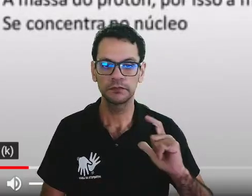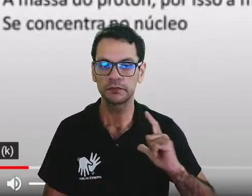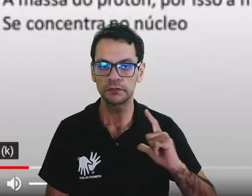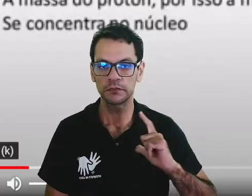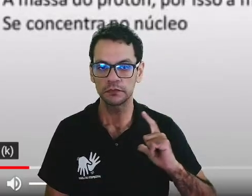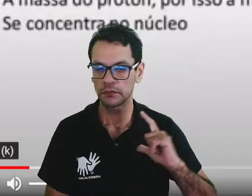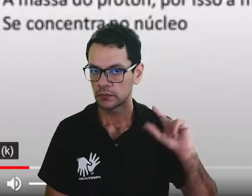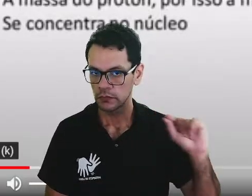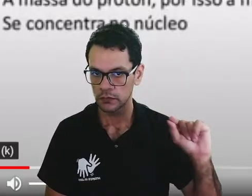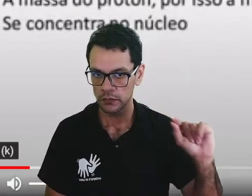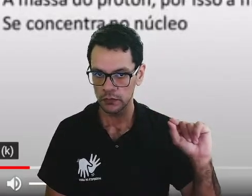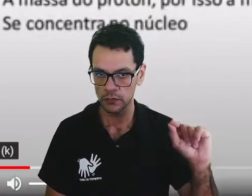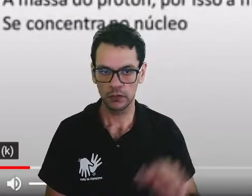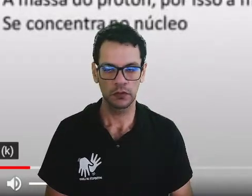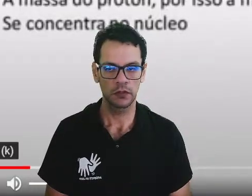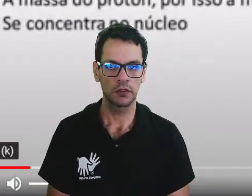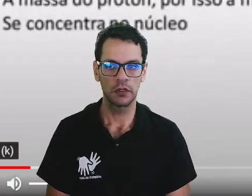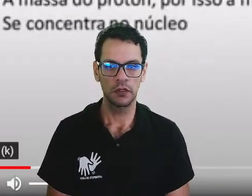tem...